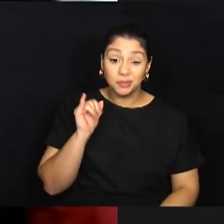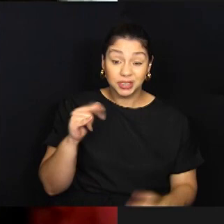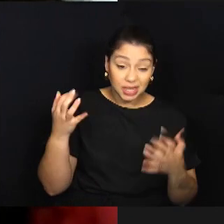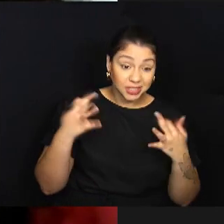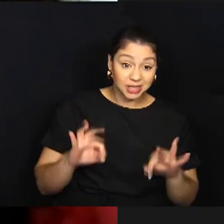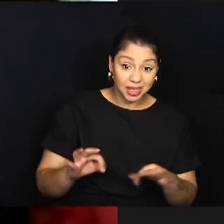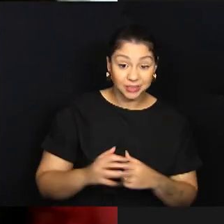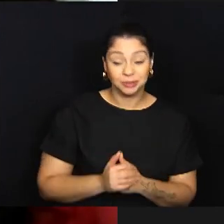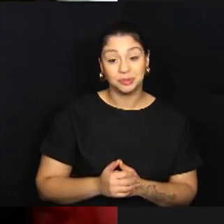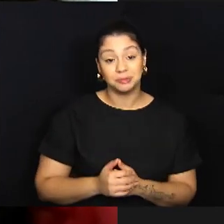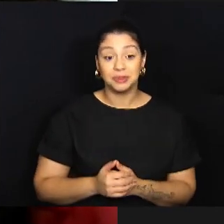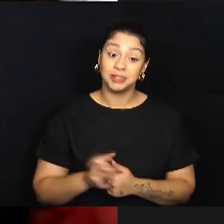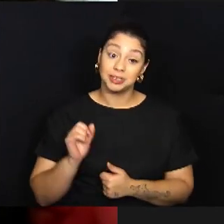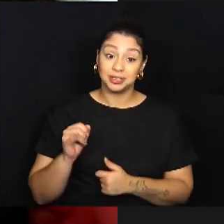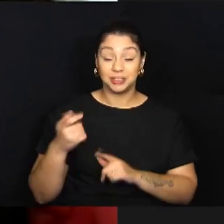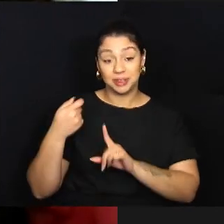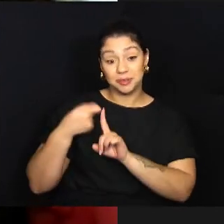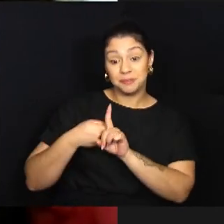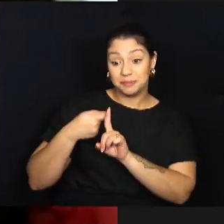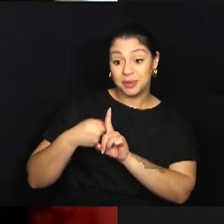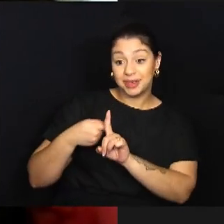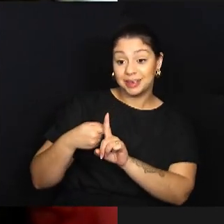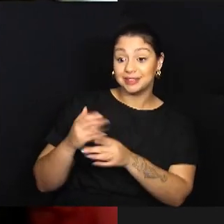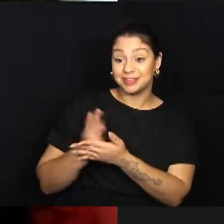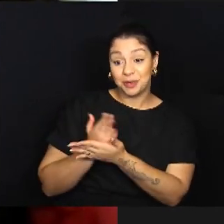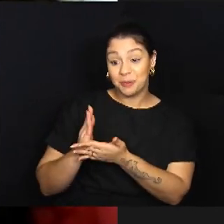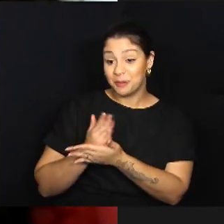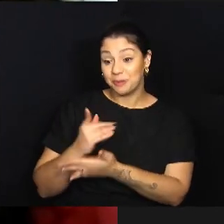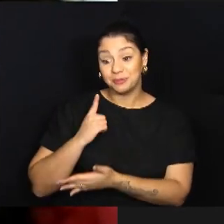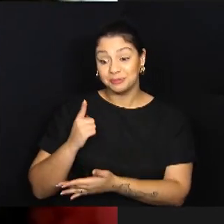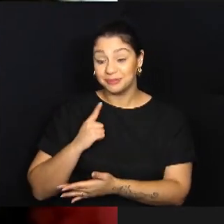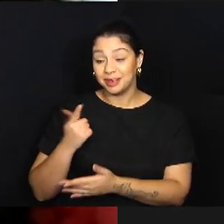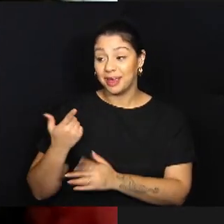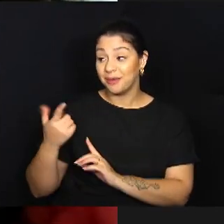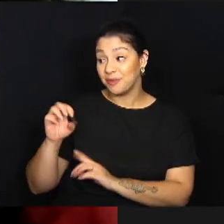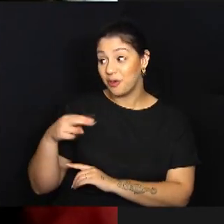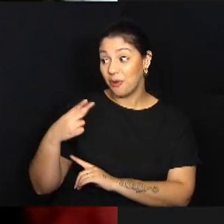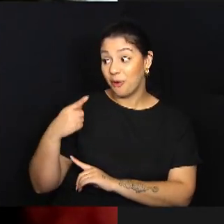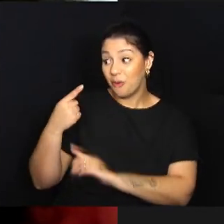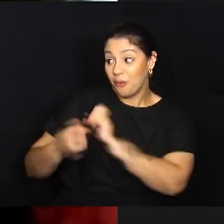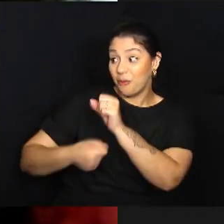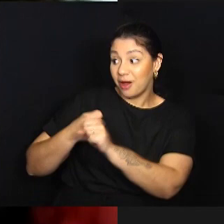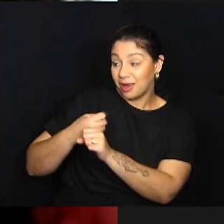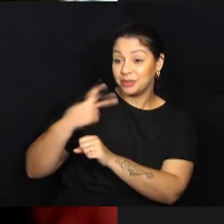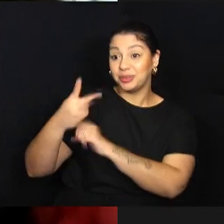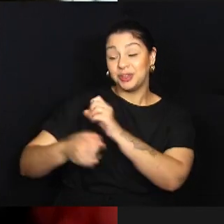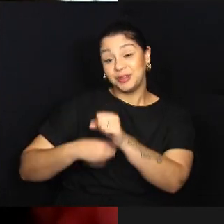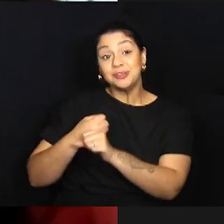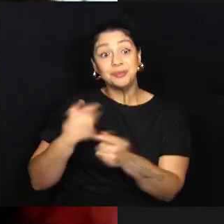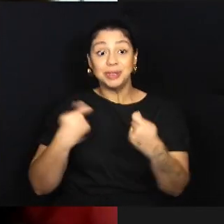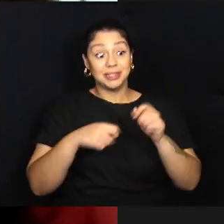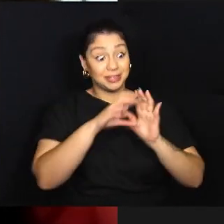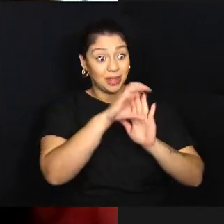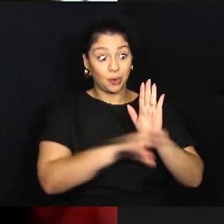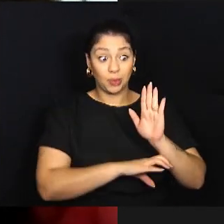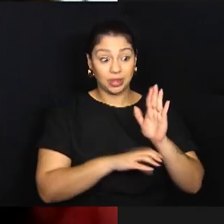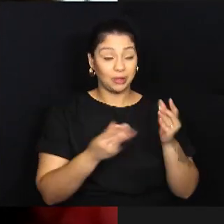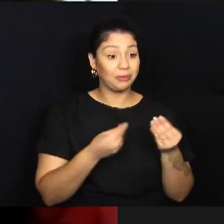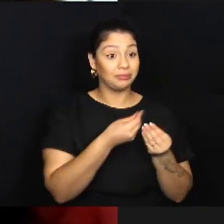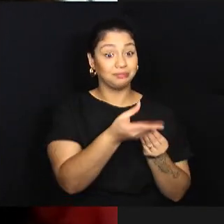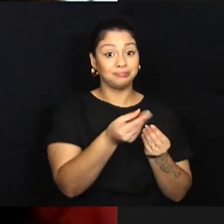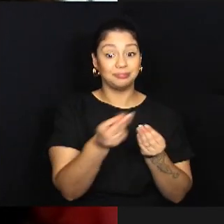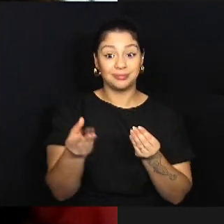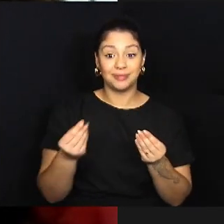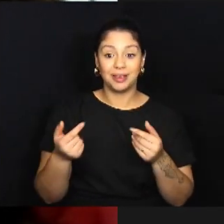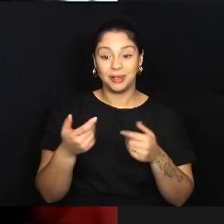daqui a alguns meses, daqui a um ano ou dois, a gente tenha que de novo pegar o currículo e vamos procurar de novo emprego aí